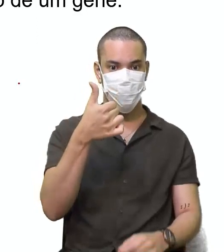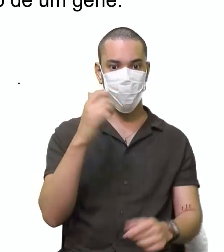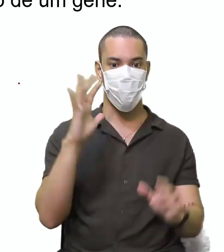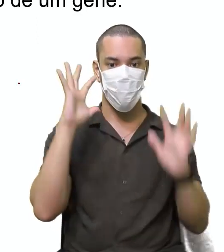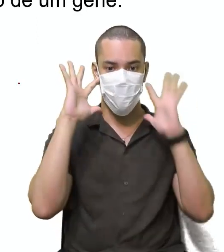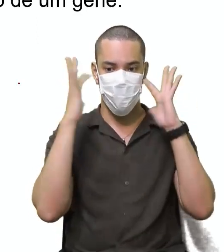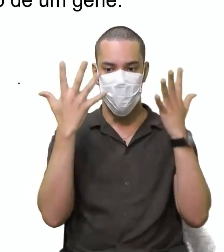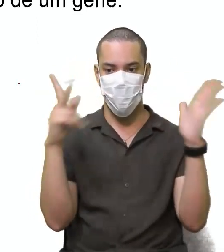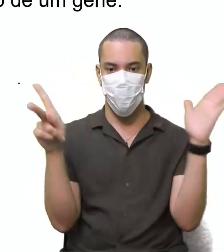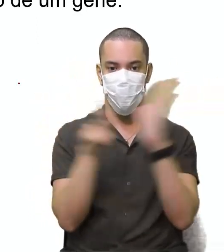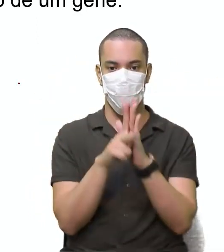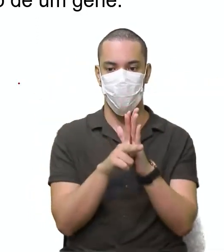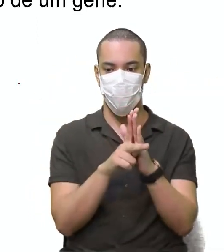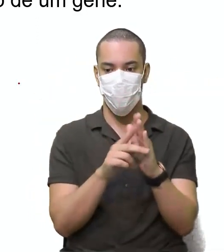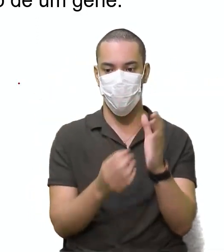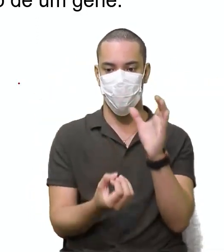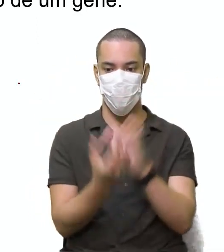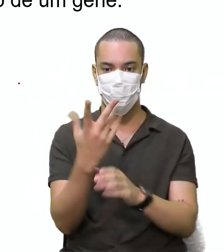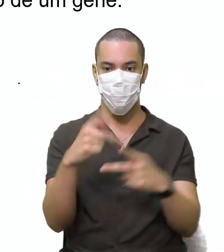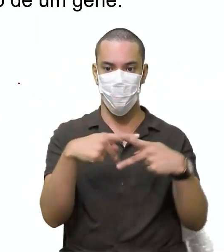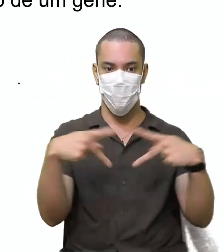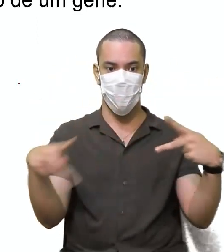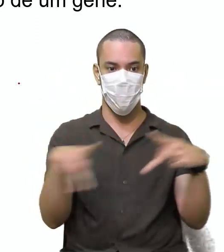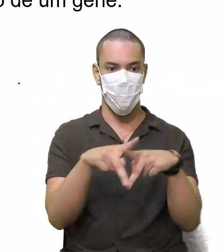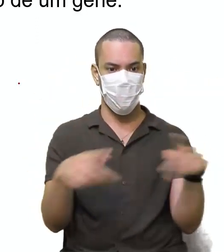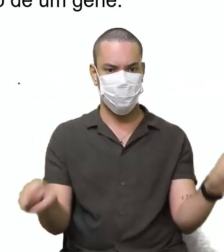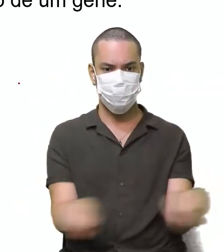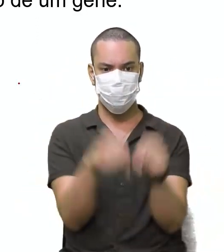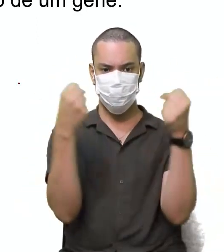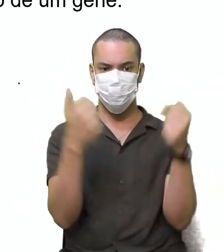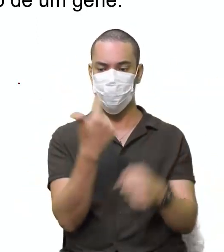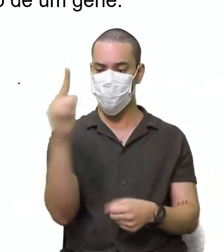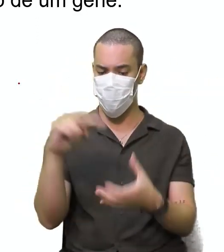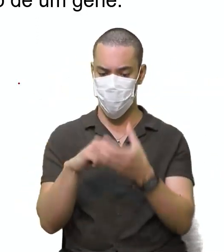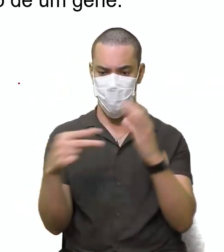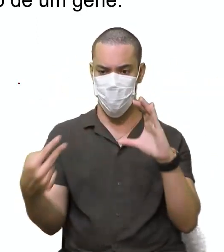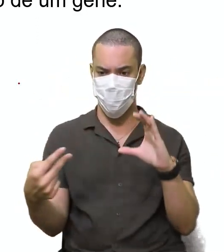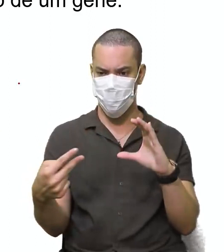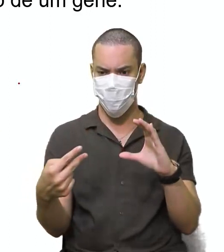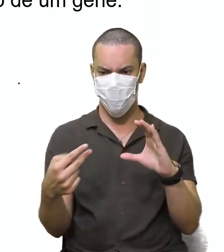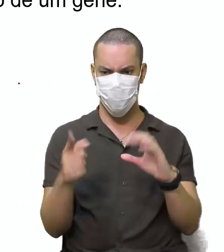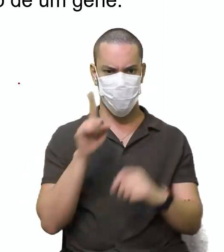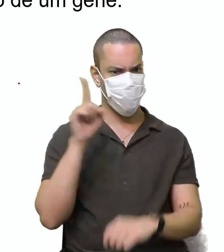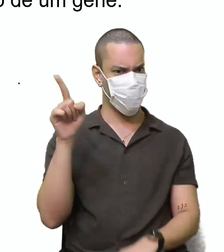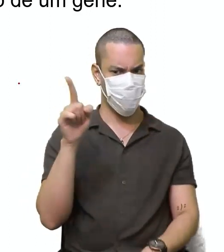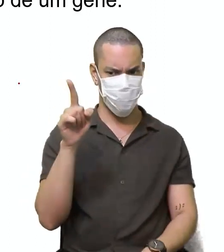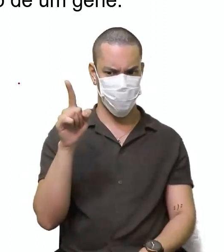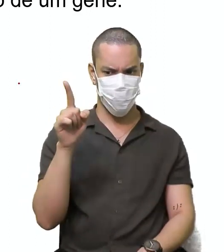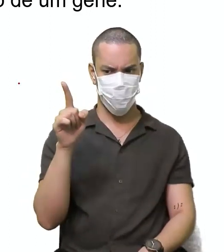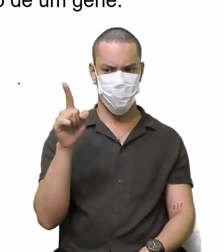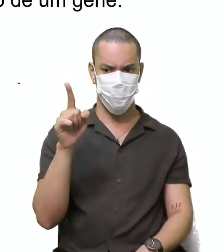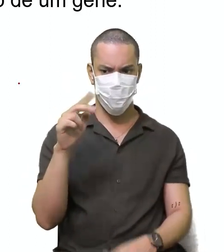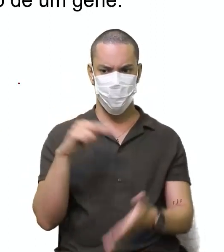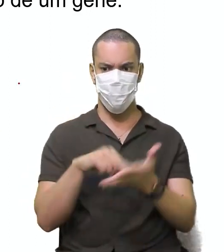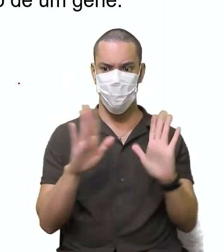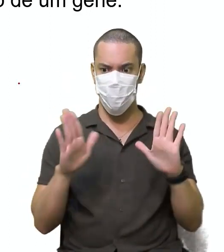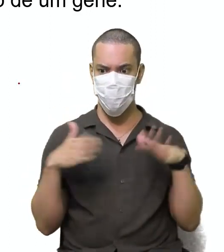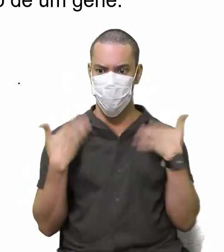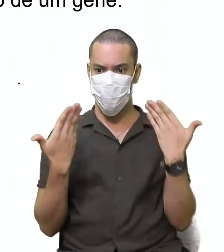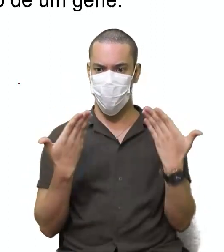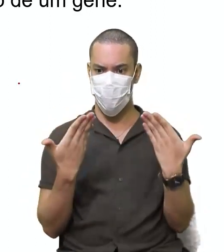gene desencadeia a produção de proteínas que destrói o outro gene. Quer dizer, essa aqui mesmo o cara veio para assustar, né? O